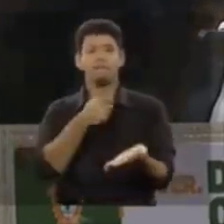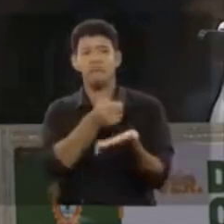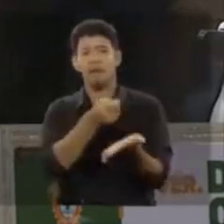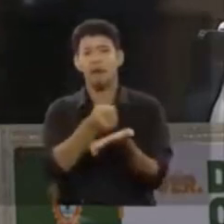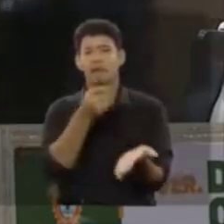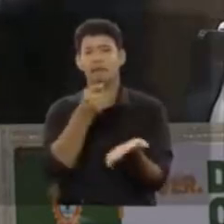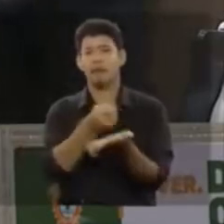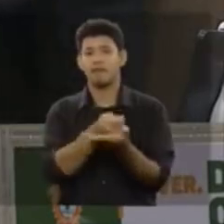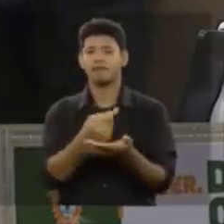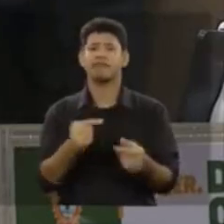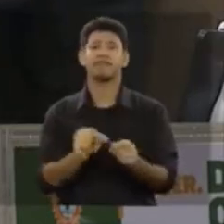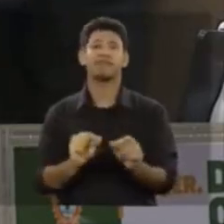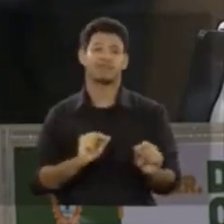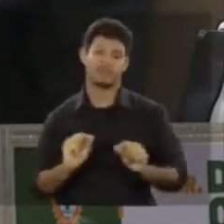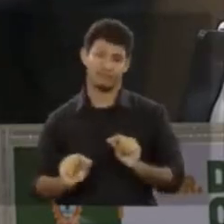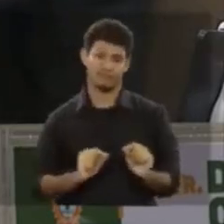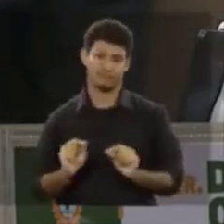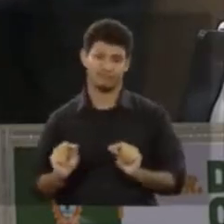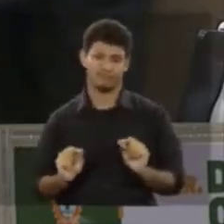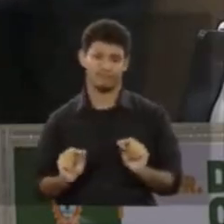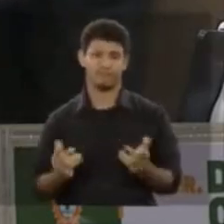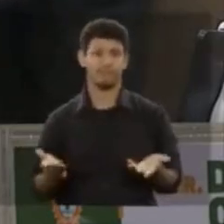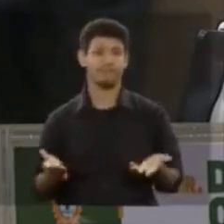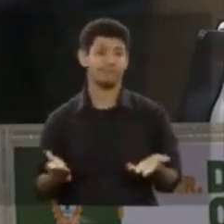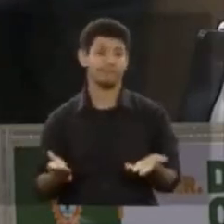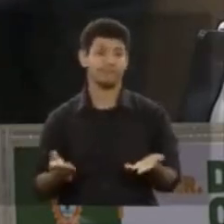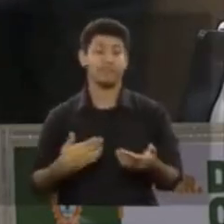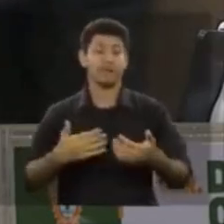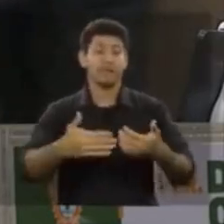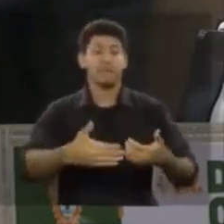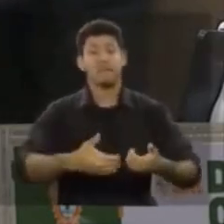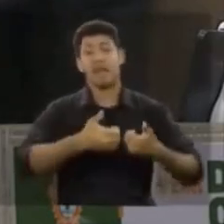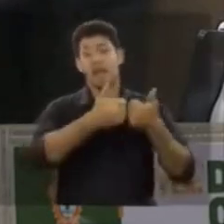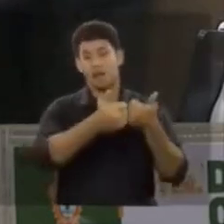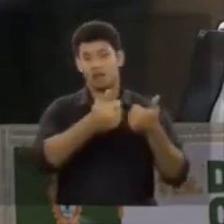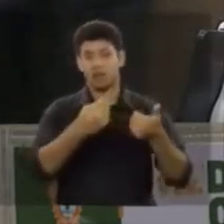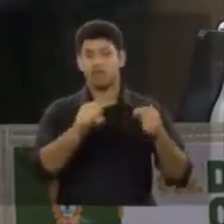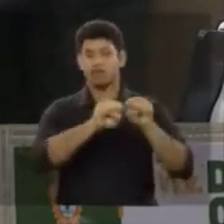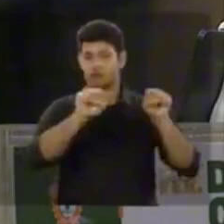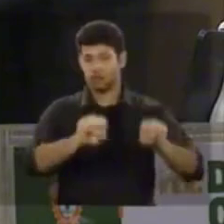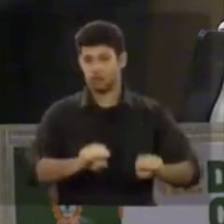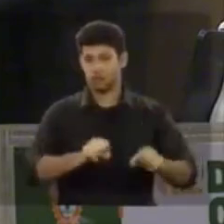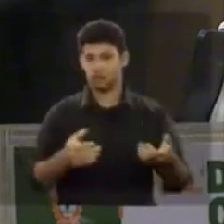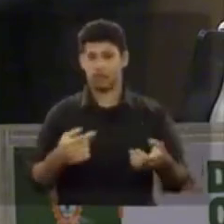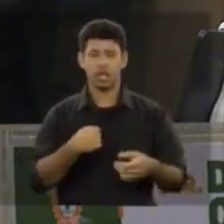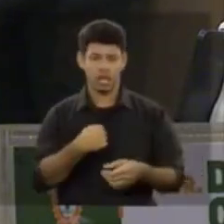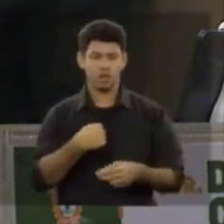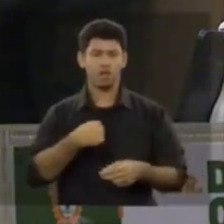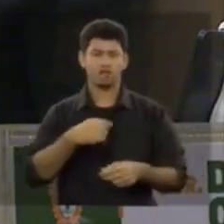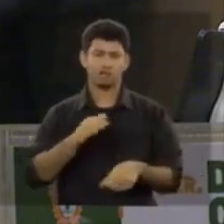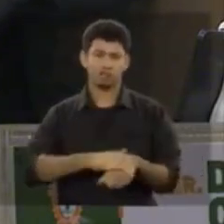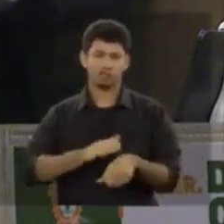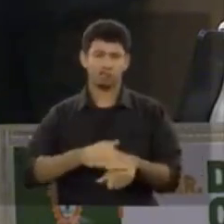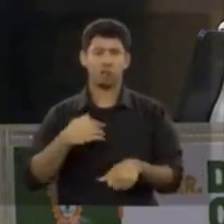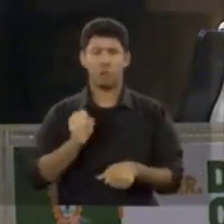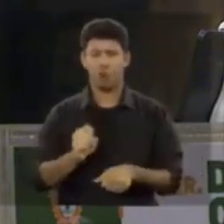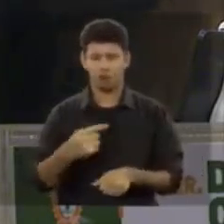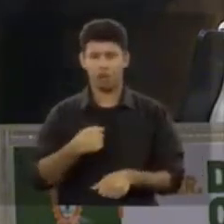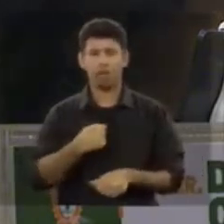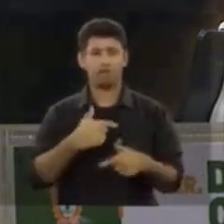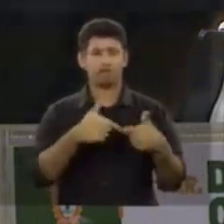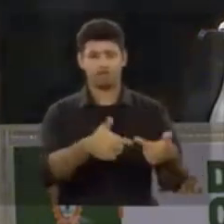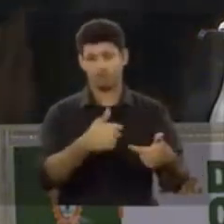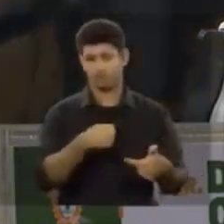o que eles estão fazendo para melhorar o sistema eu eu posso falar que eu estou